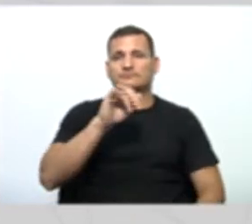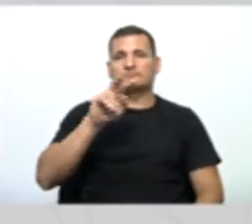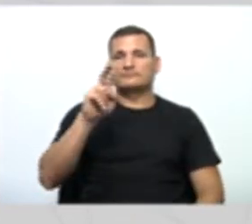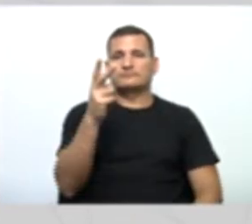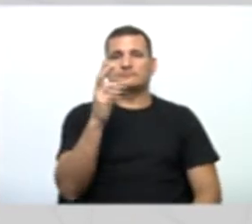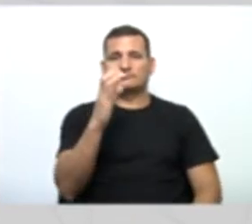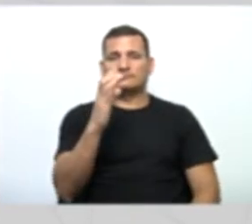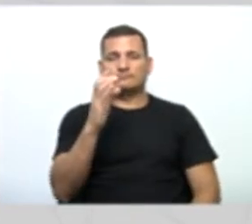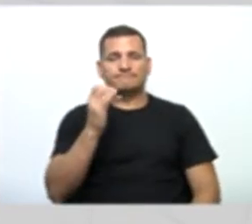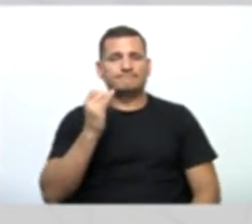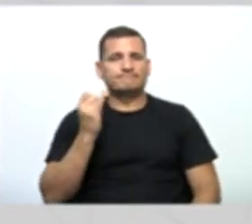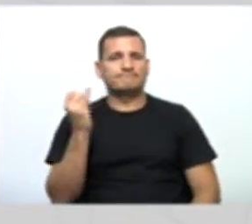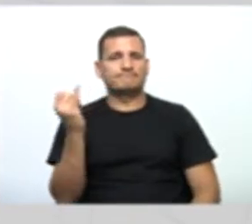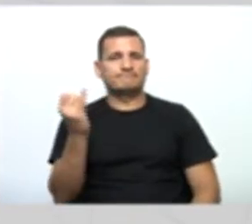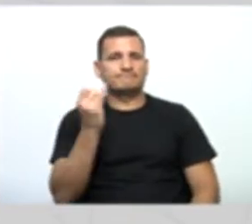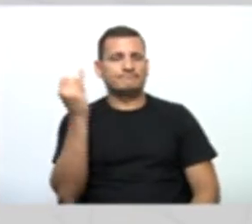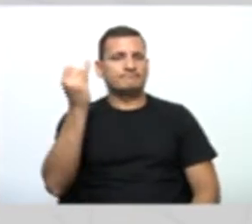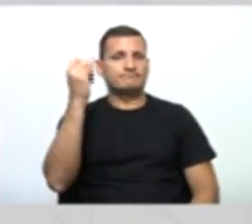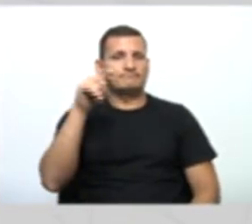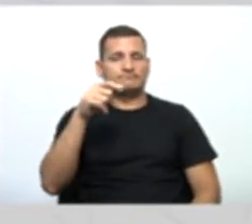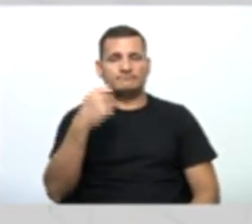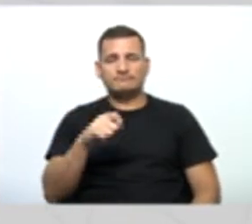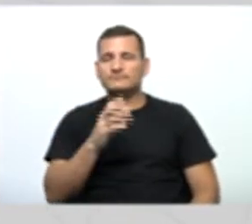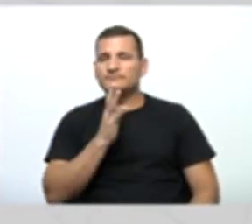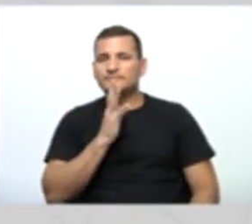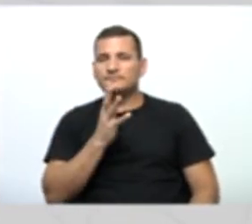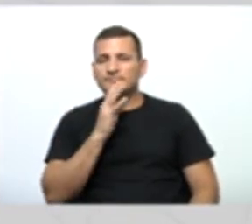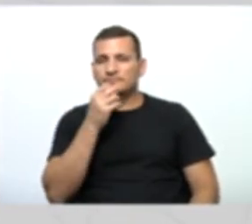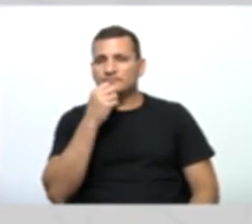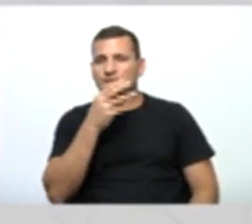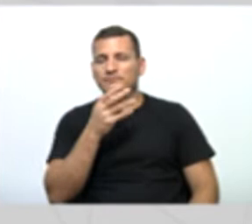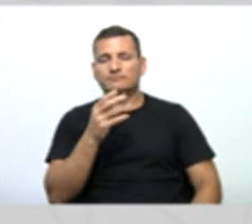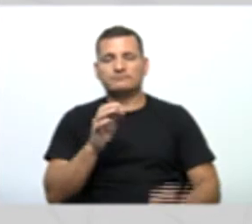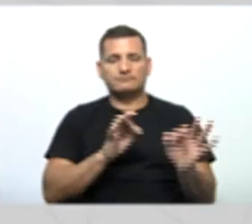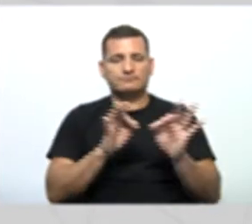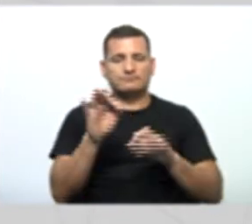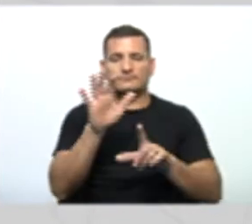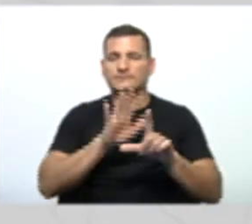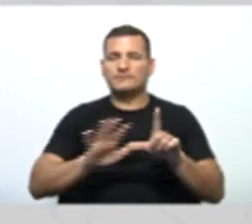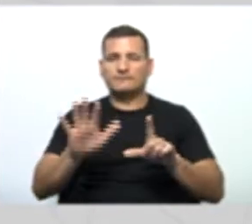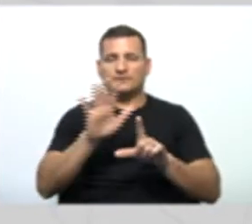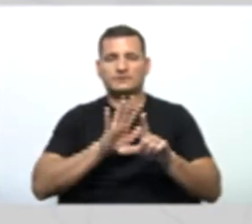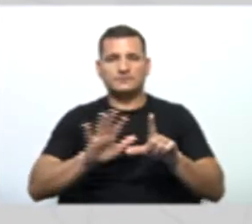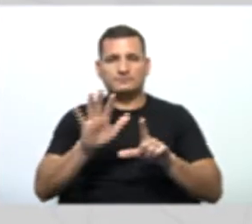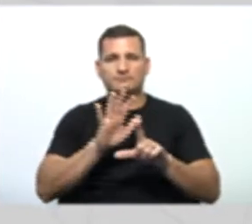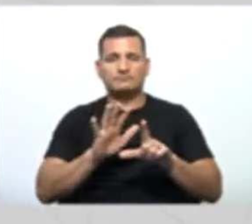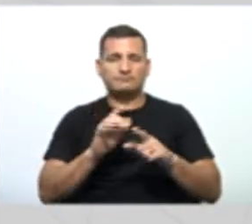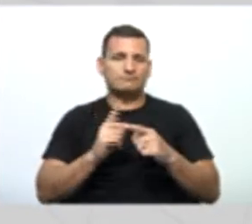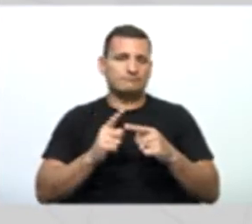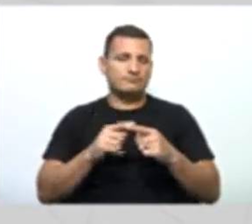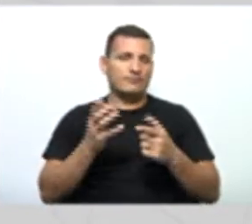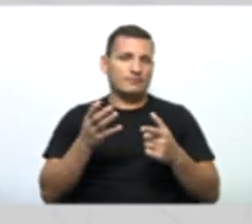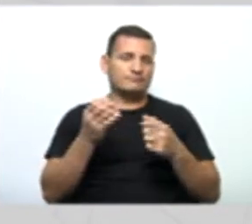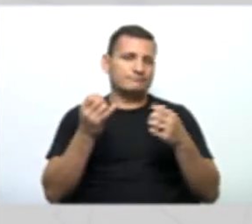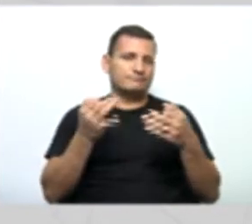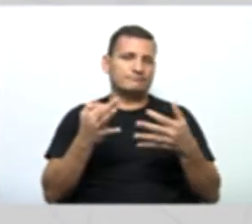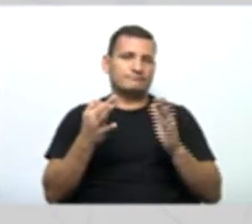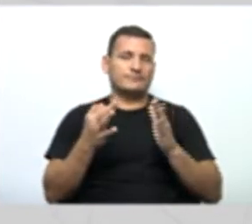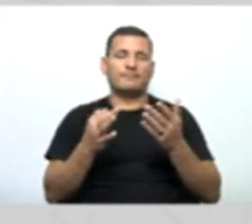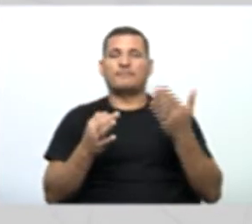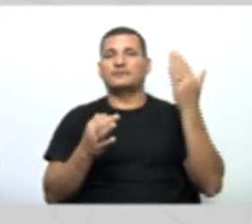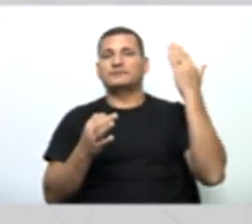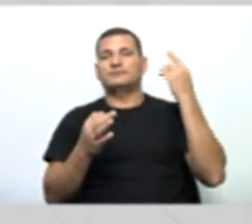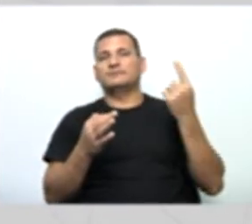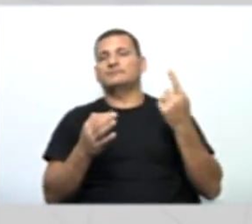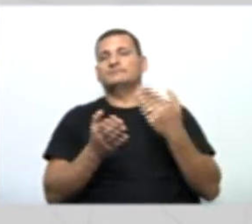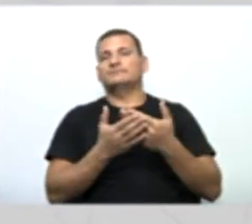muito importante. Você tem que conhecer bem, projetar bem a sua interface, porque é o que a gente comentou desde a primeira aula. O